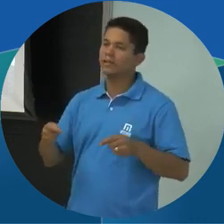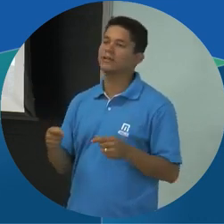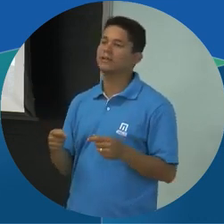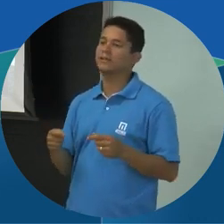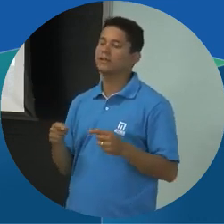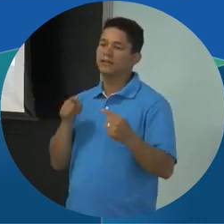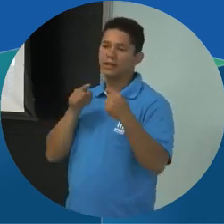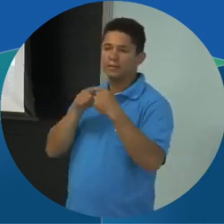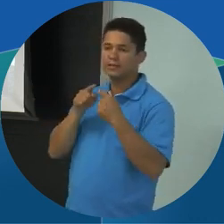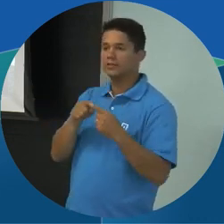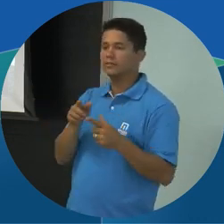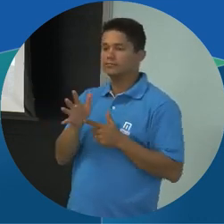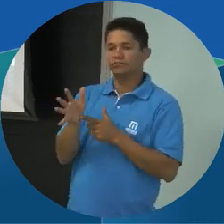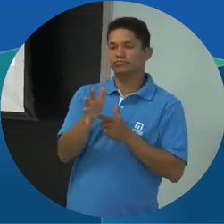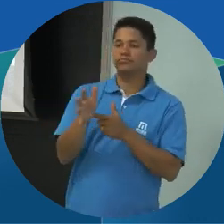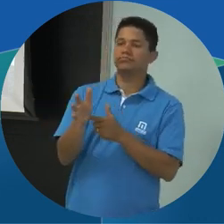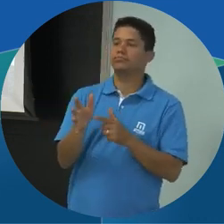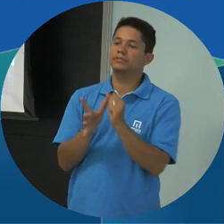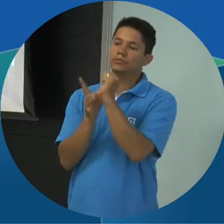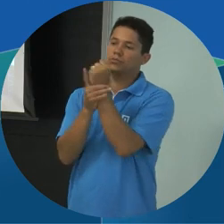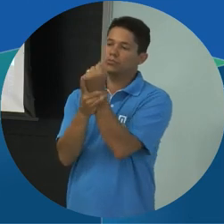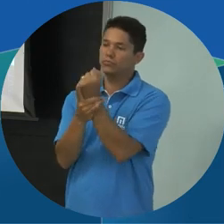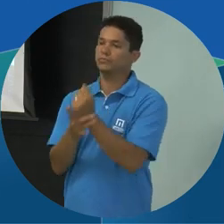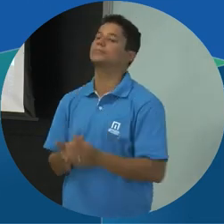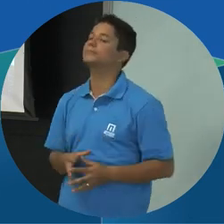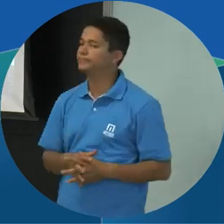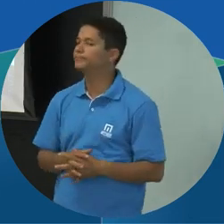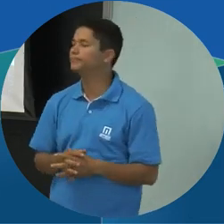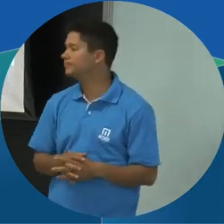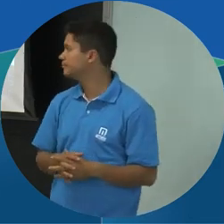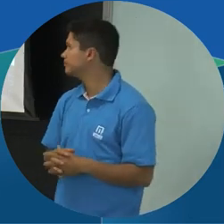aplicação manual com segurança. Tá?